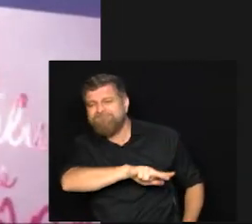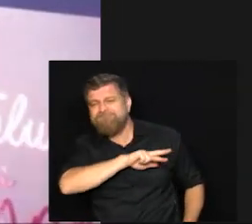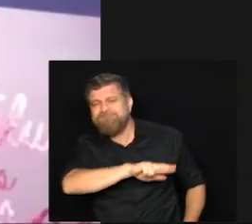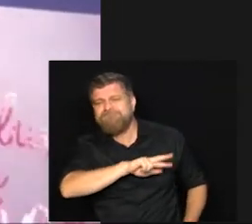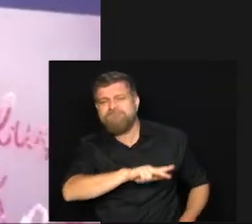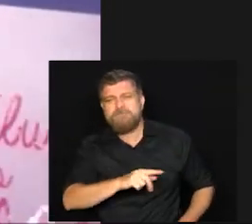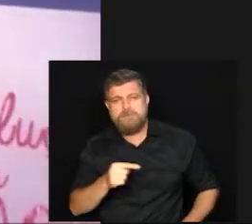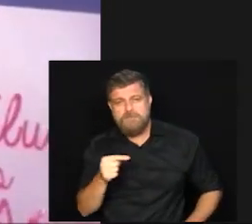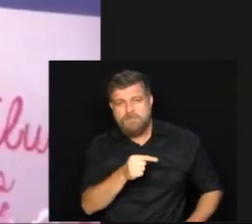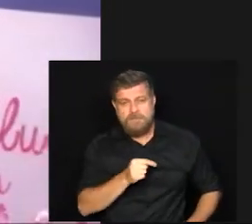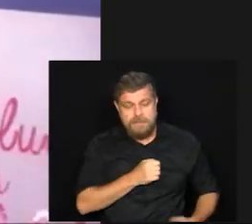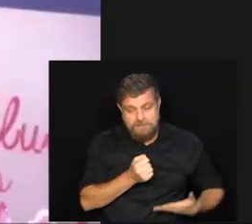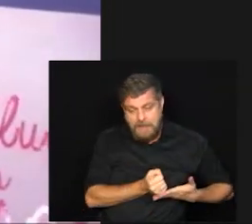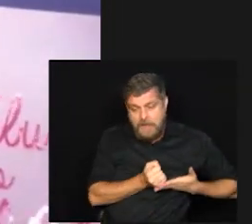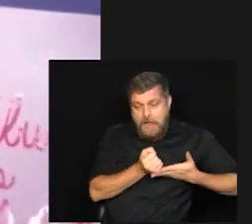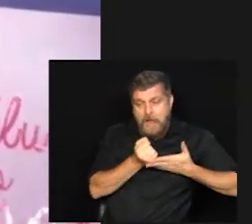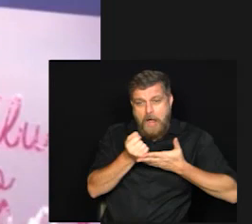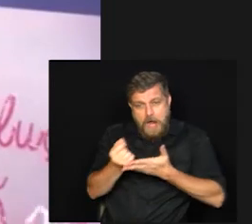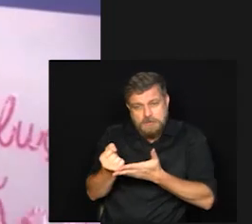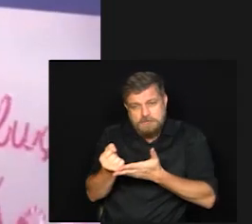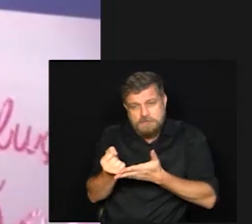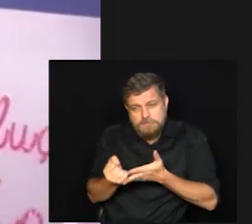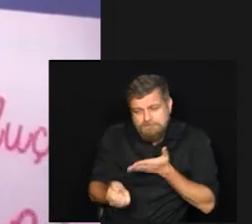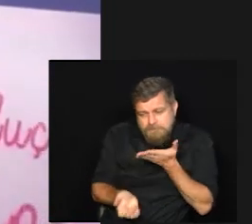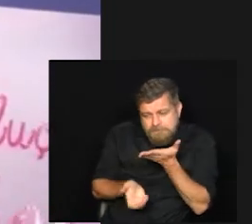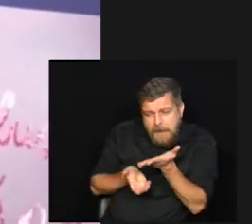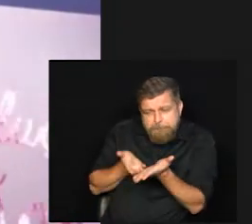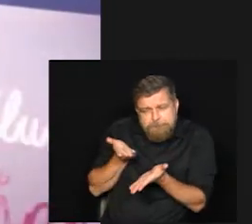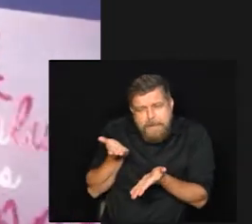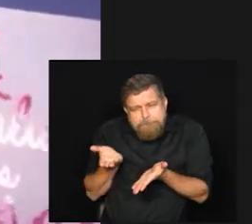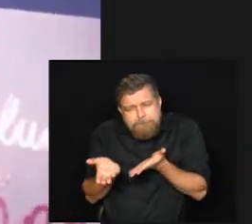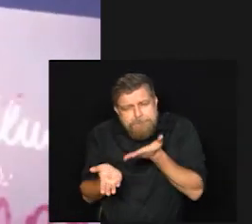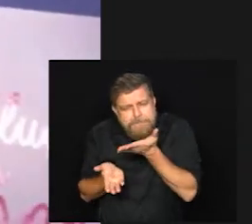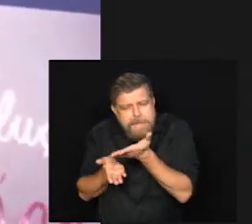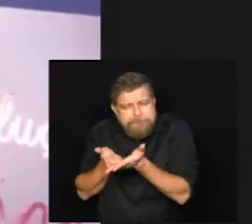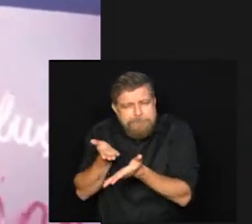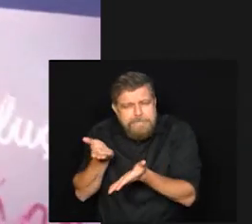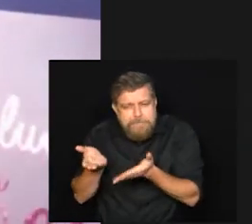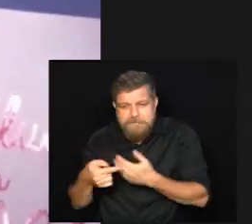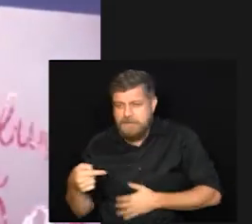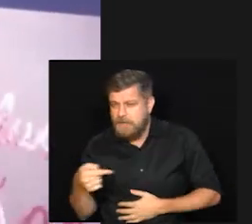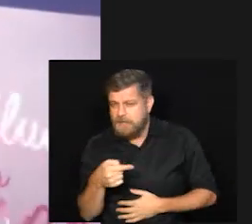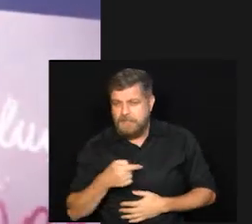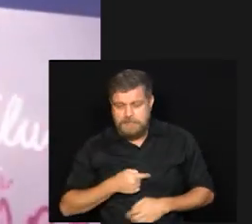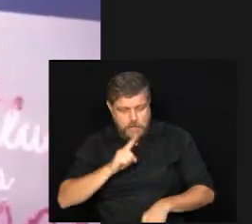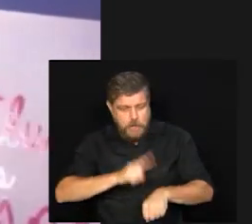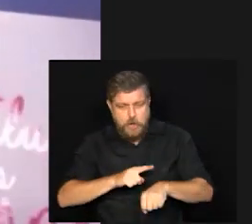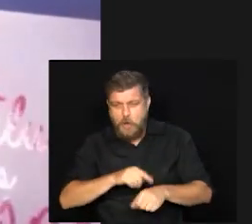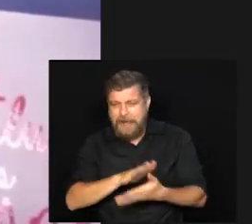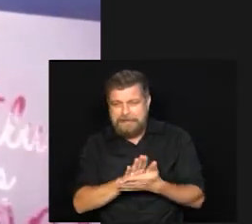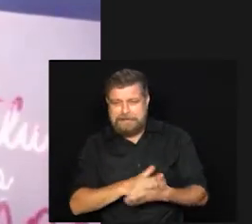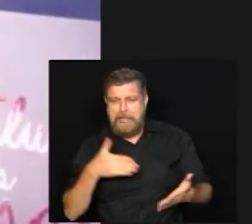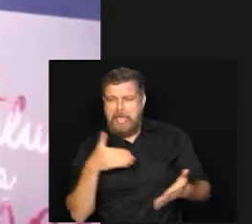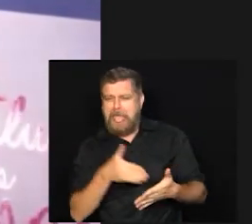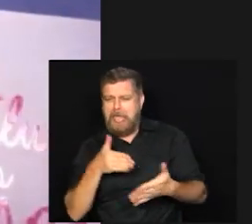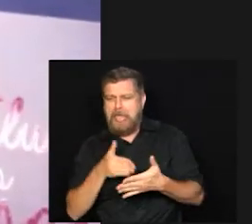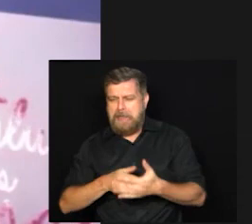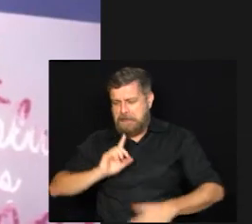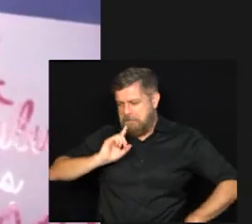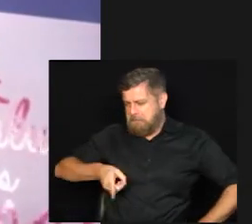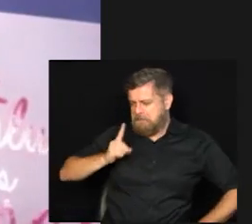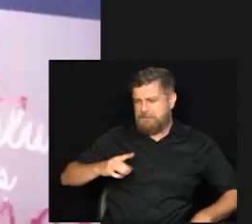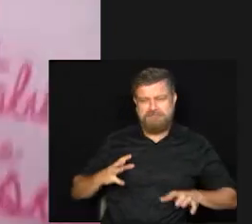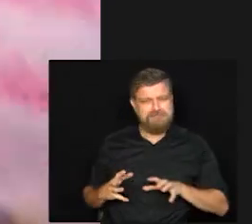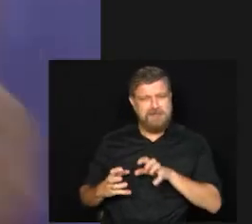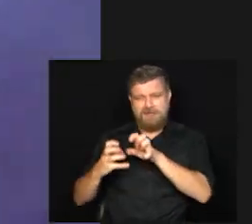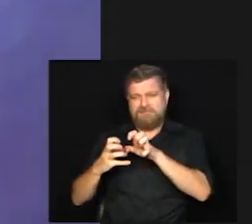ele veio ajudando a construir tudo isso, sabe? Então, não foi, em momento nenhum, empecilho ou